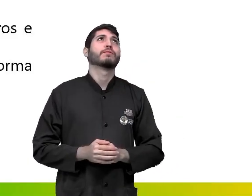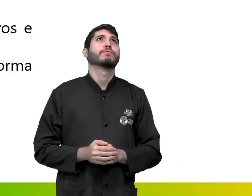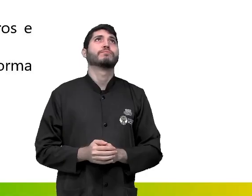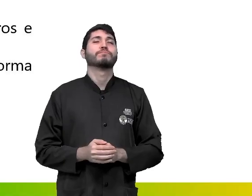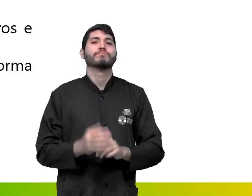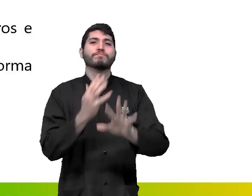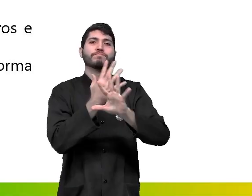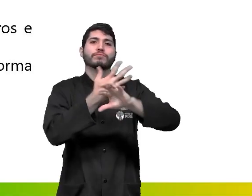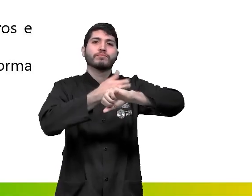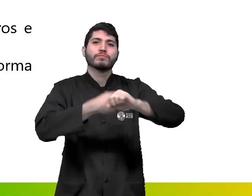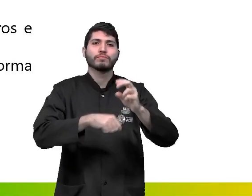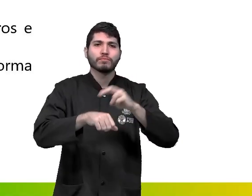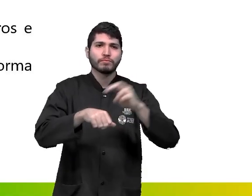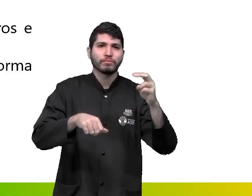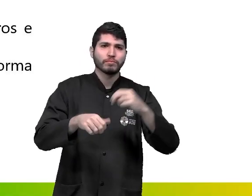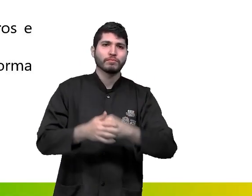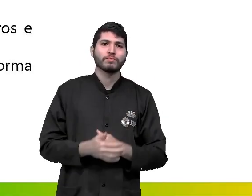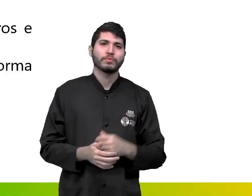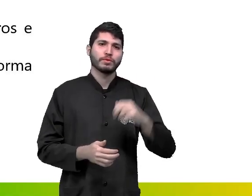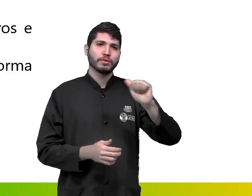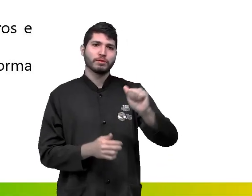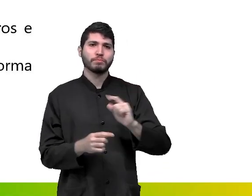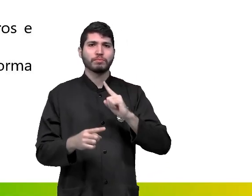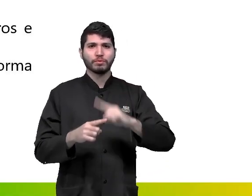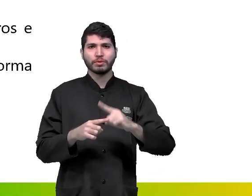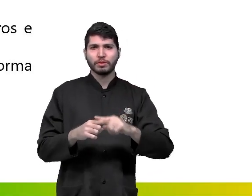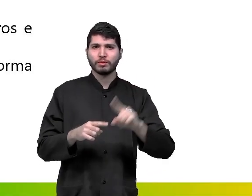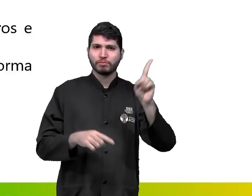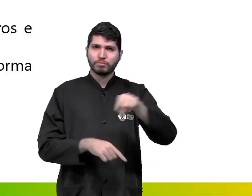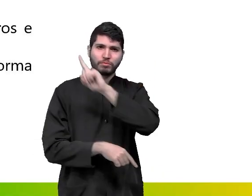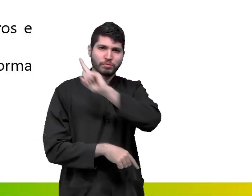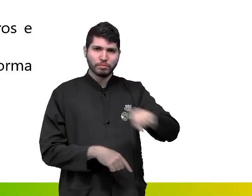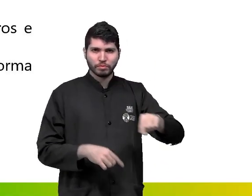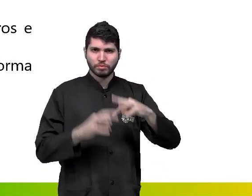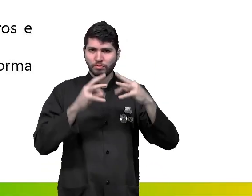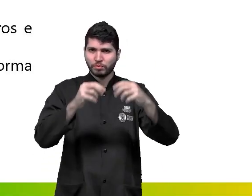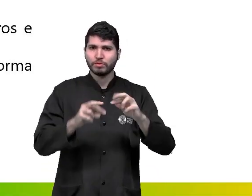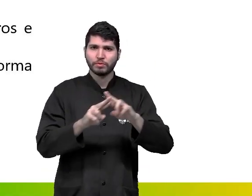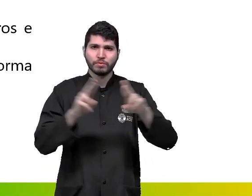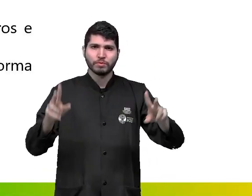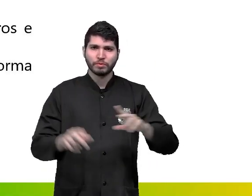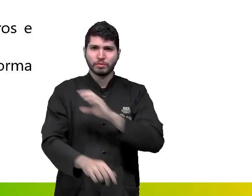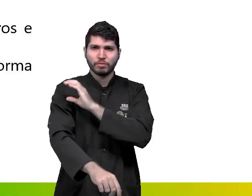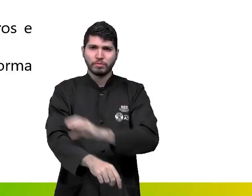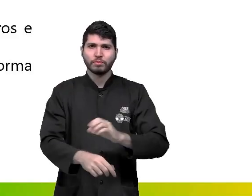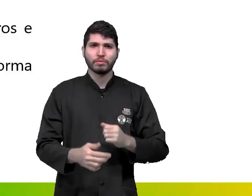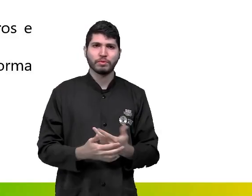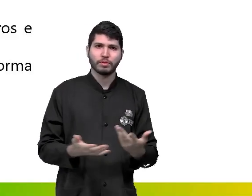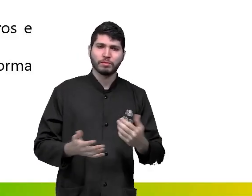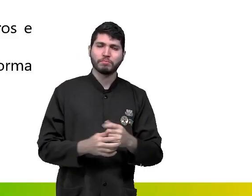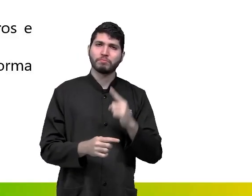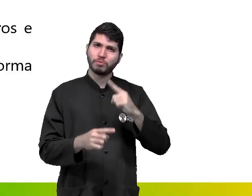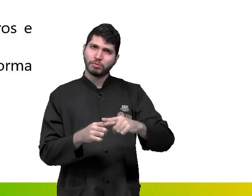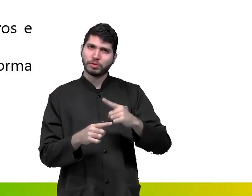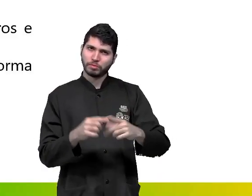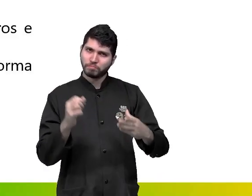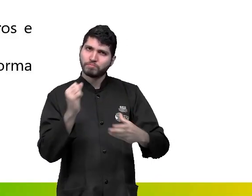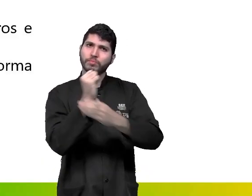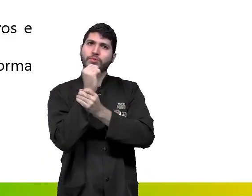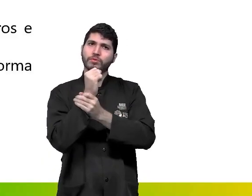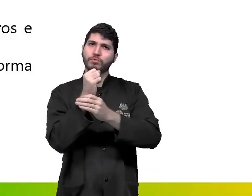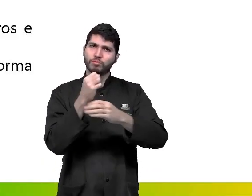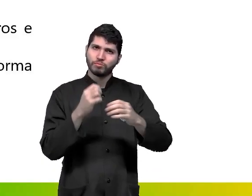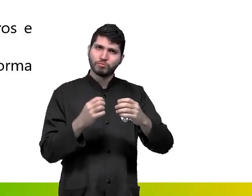Porque elimina completamente as diferenças culturais? Não, cada um tem sua cultura. Porque promove diálogo? Sim, né?